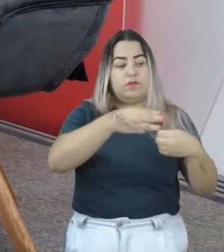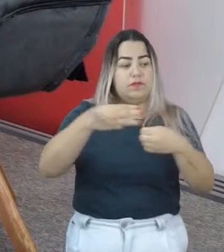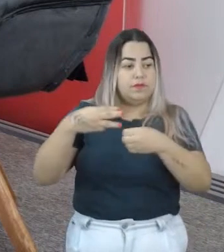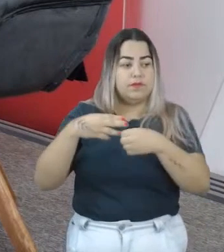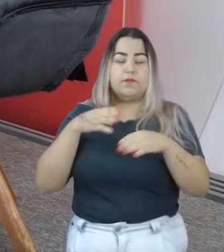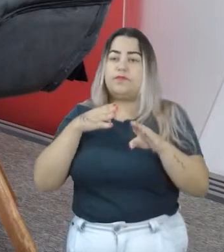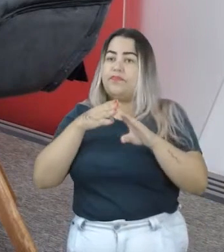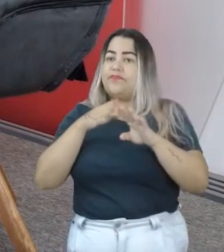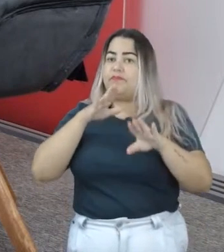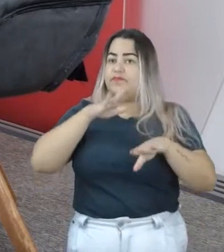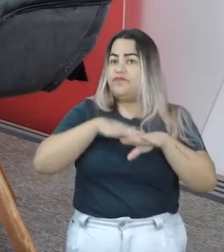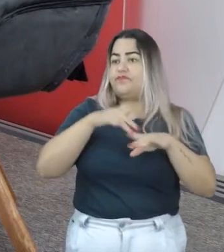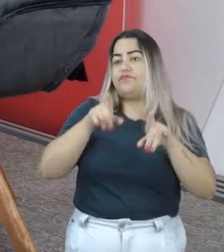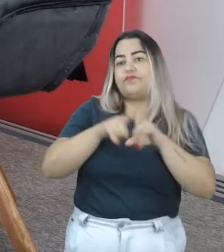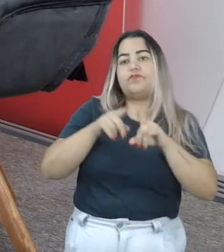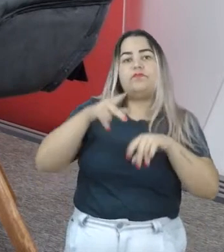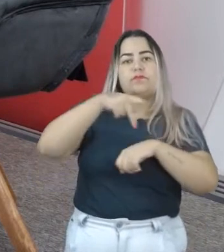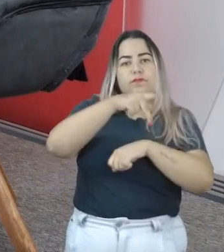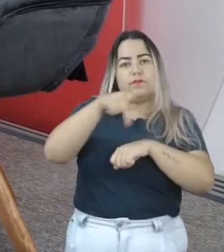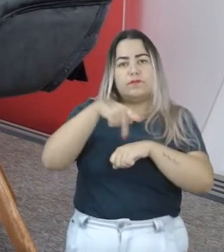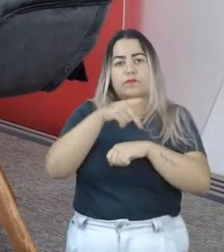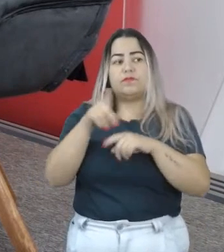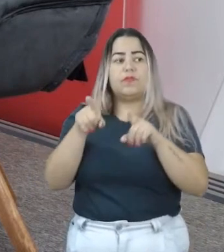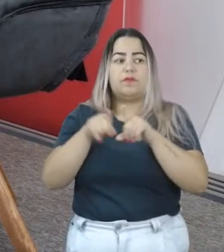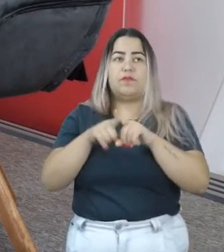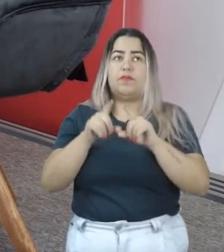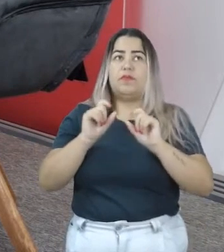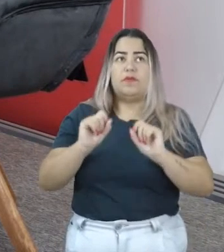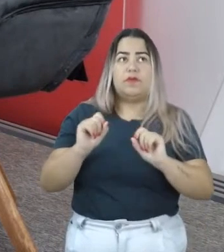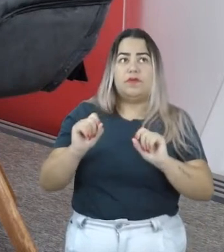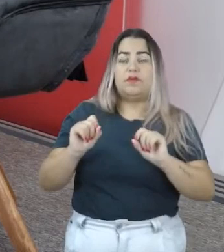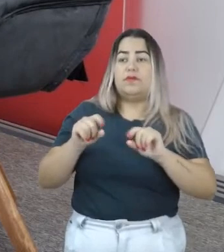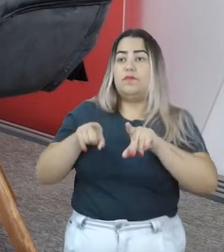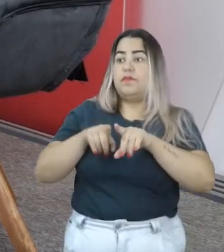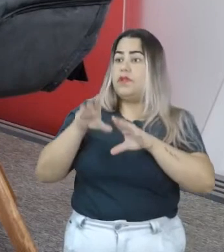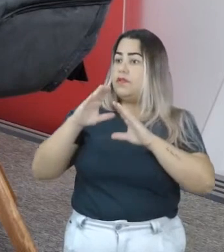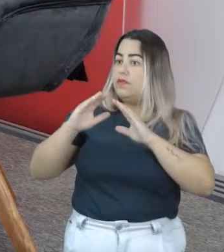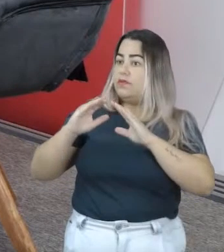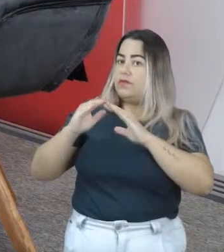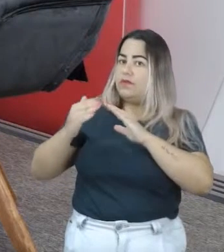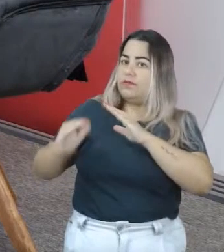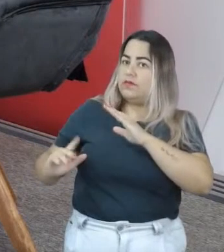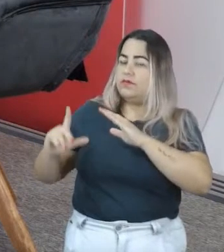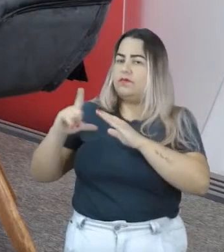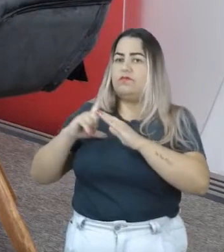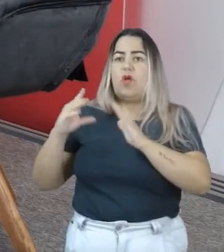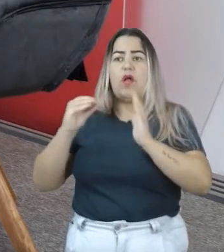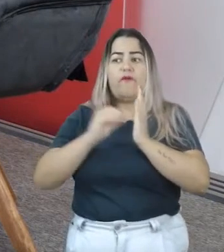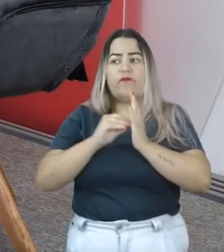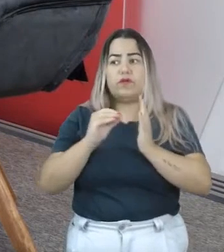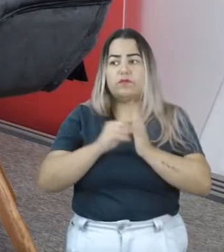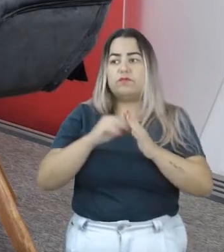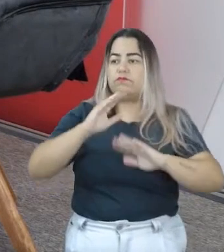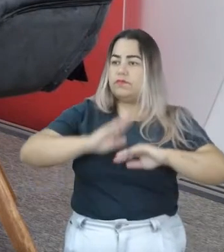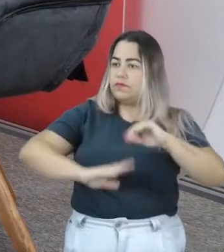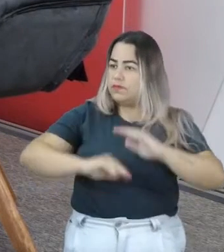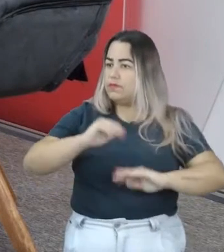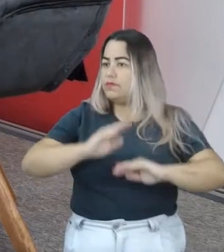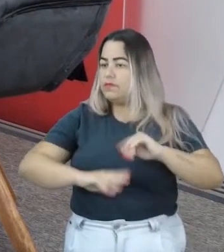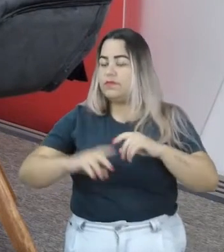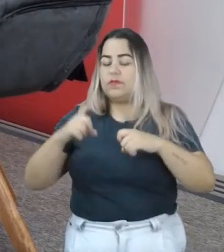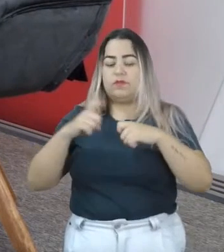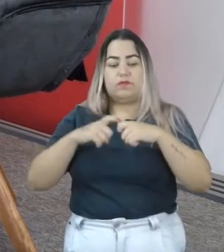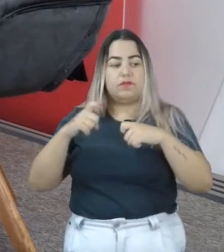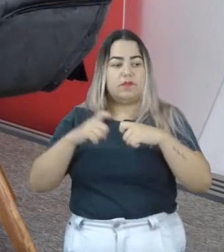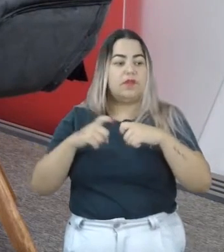principalmente os mais remotos do país, até mesmo nas capitais, mas nas periferias, há uma escassez muito grande de profissionais, de médicos que